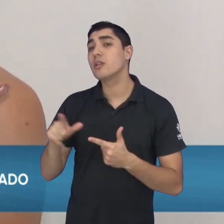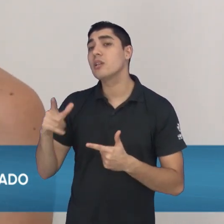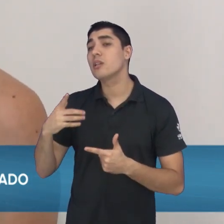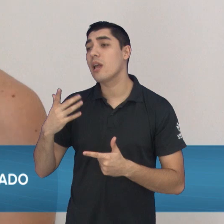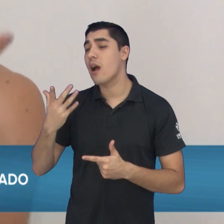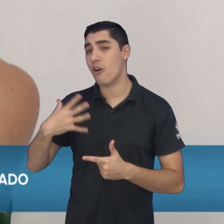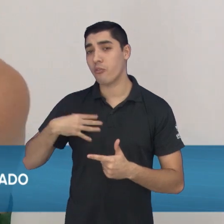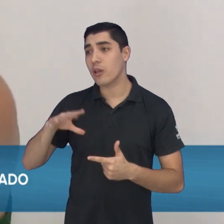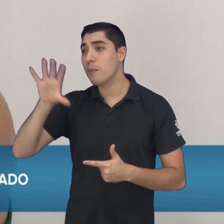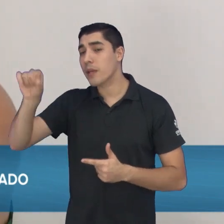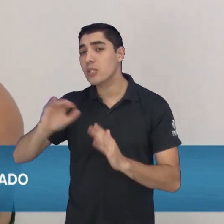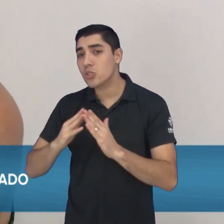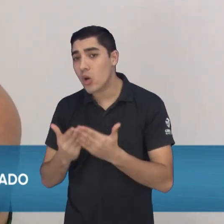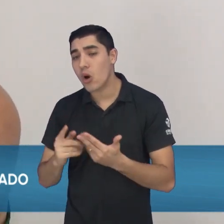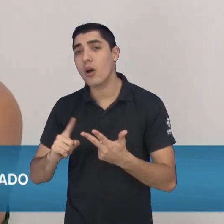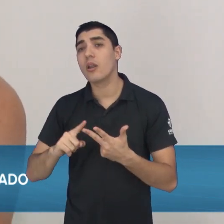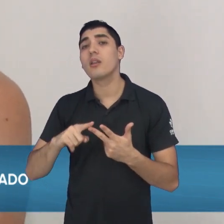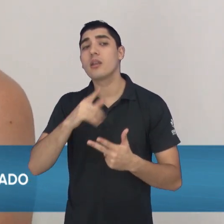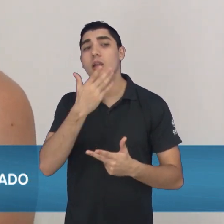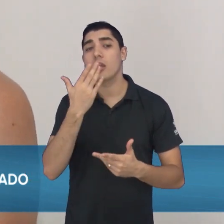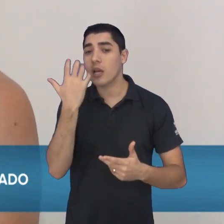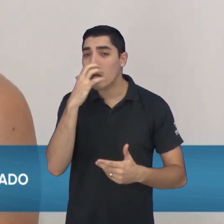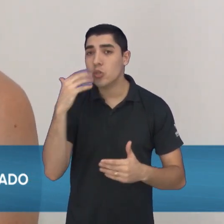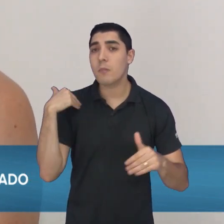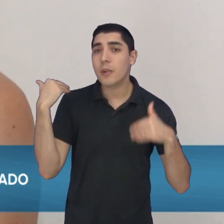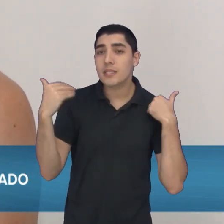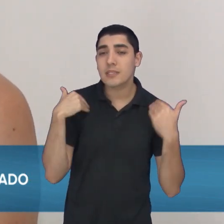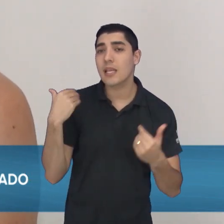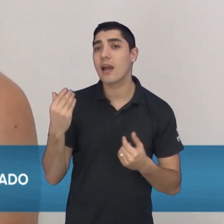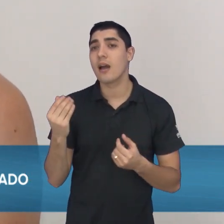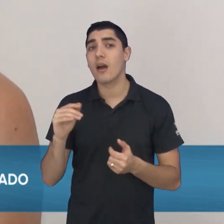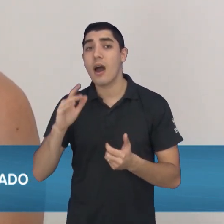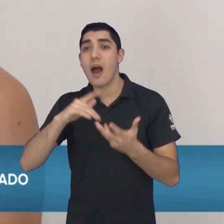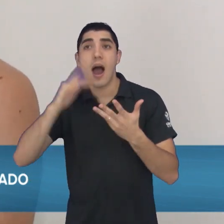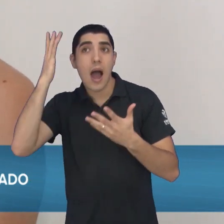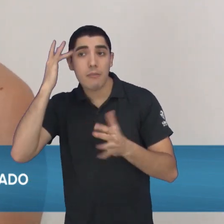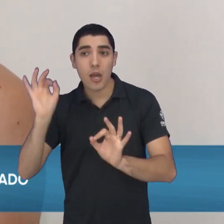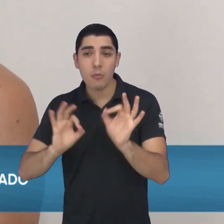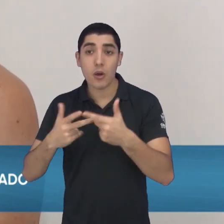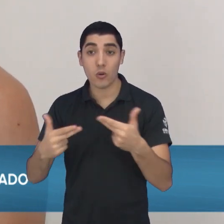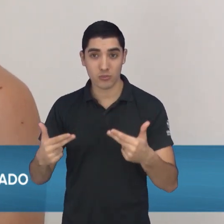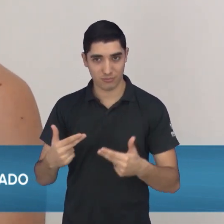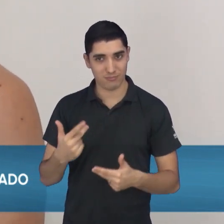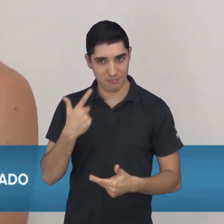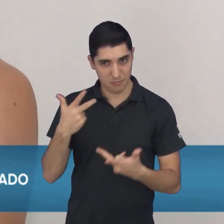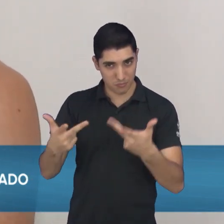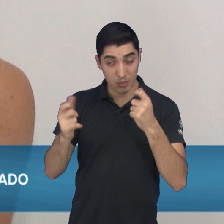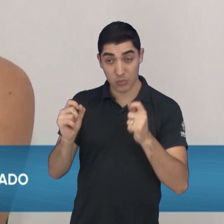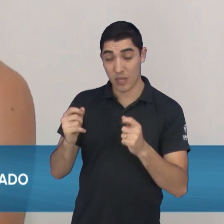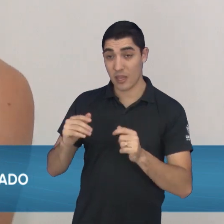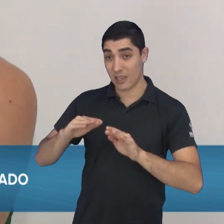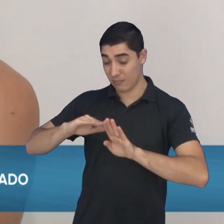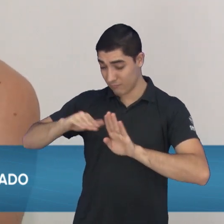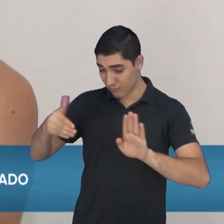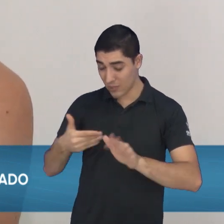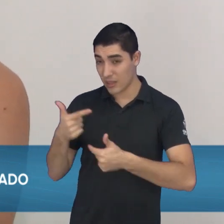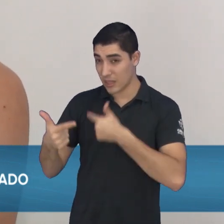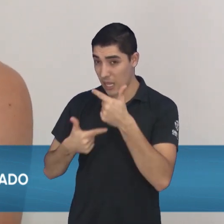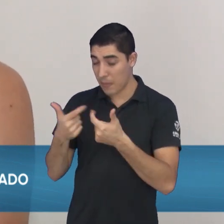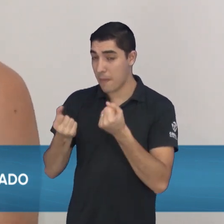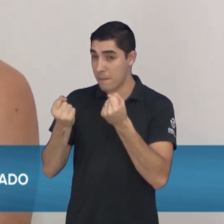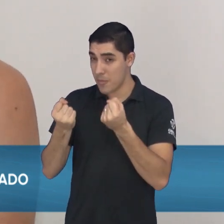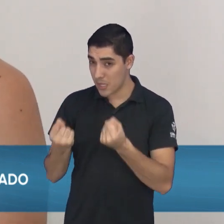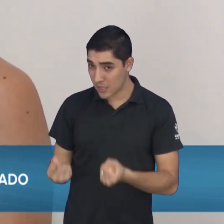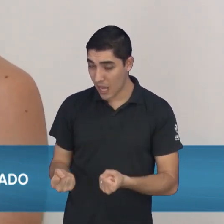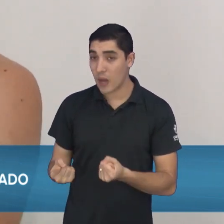Quem que vai preparar as coisas para o dia seguinte? Então, a gente vai vendo que o quê? É um trabalho muito grande, é um trabalho constante e